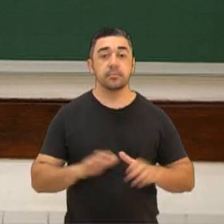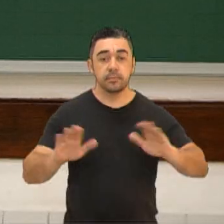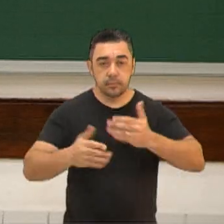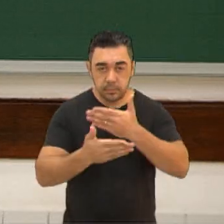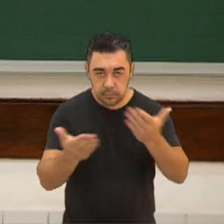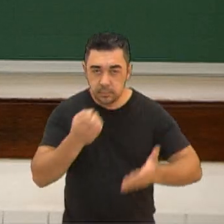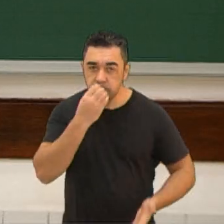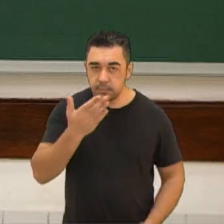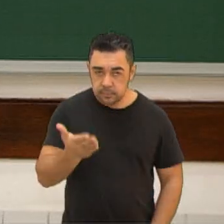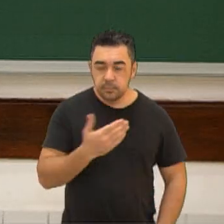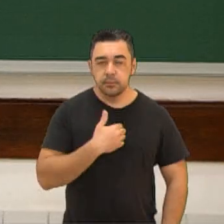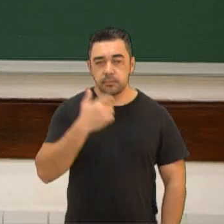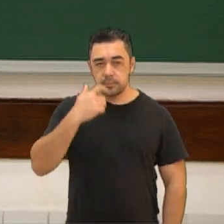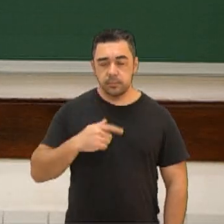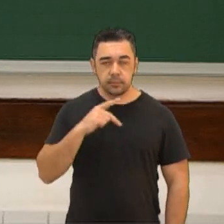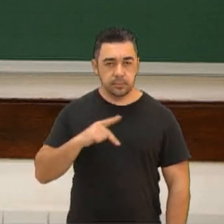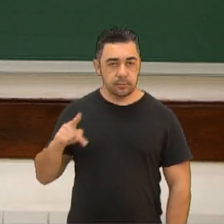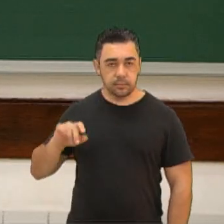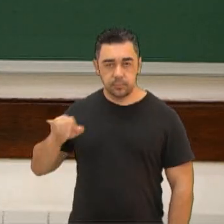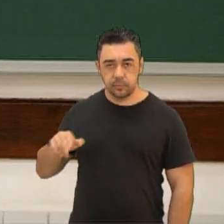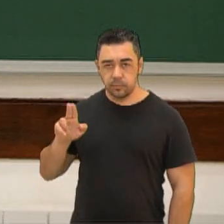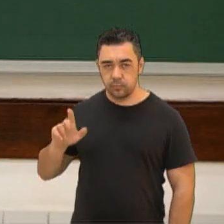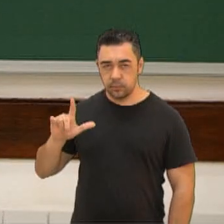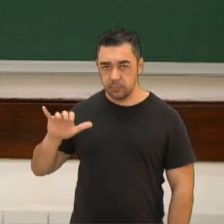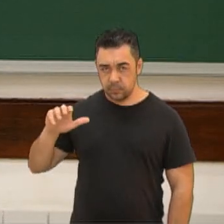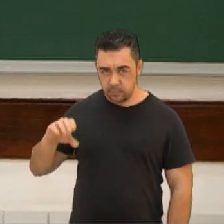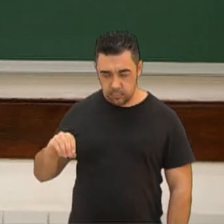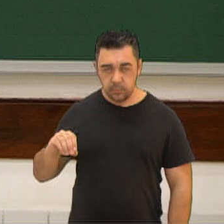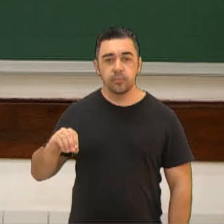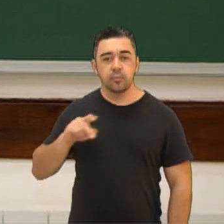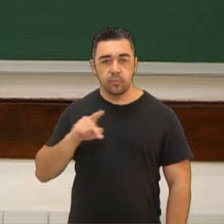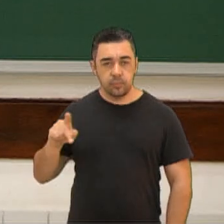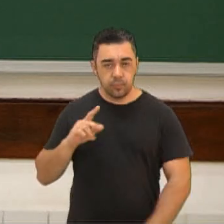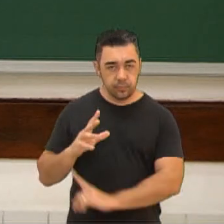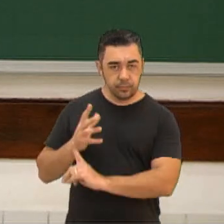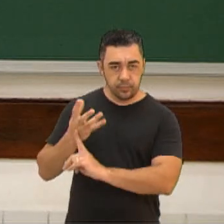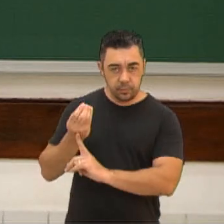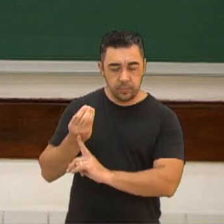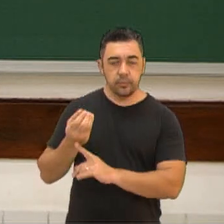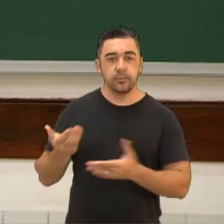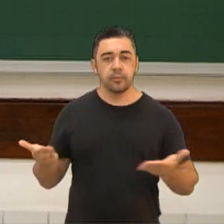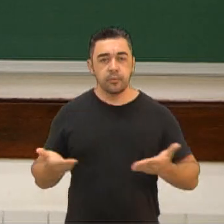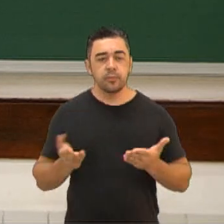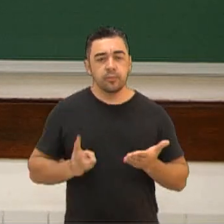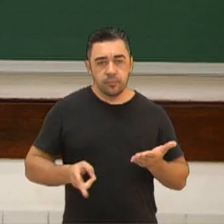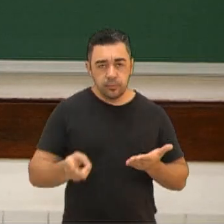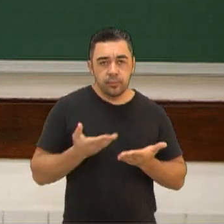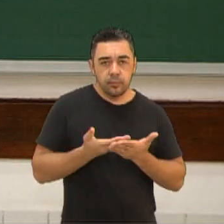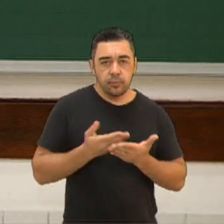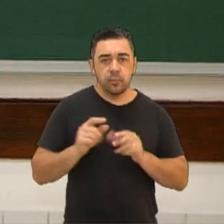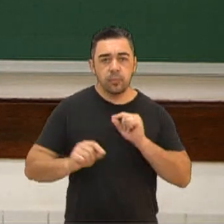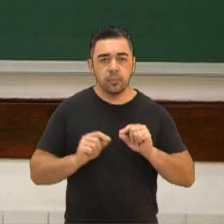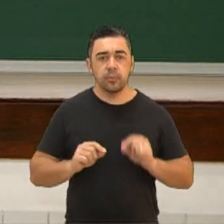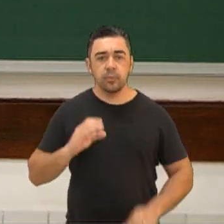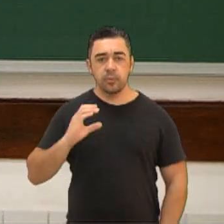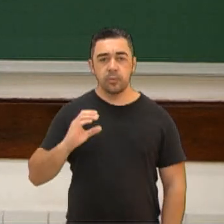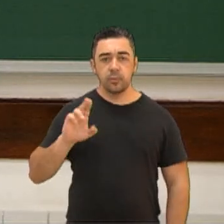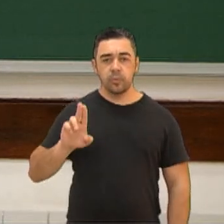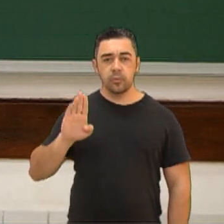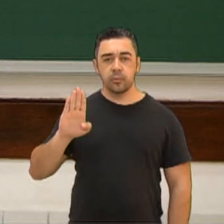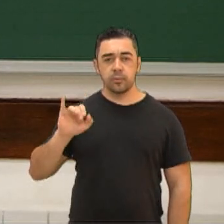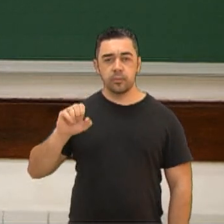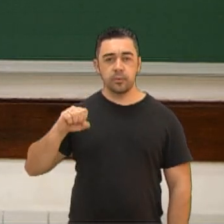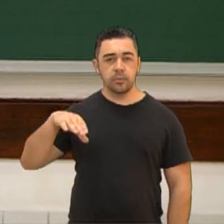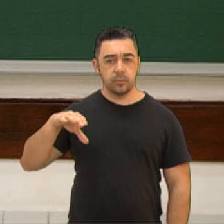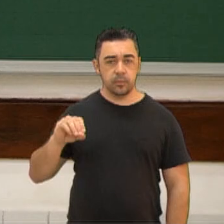Olá pessoal, tudo bem? Eu sou o professor Juliano, professor de arte de vocês. Hoje a gente vai continuar a aula sobre o cubismo, a segunda parte do cubismo. A gente vai